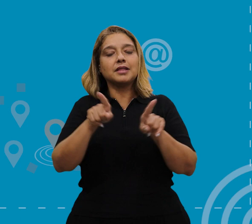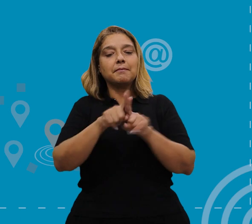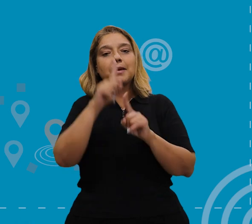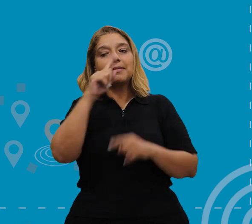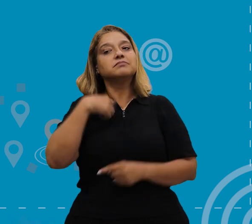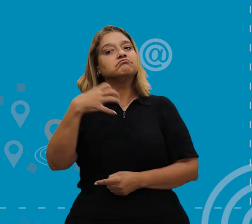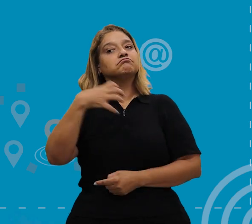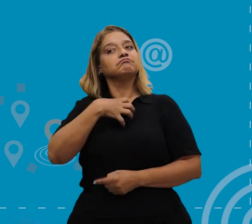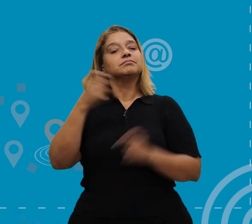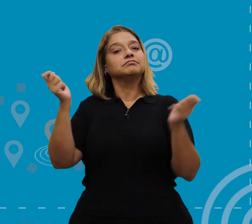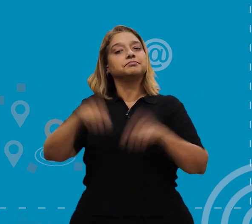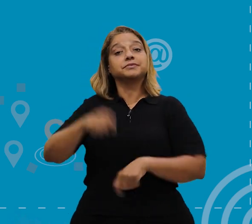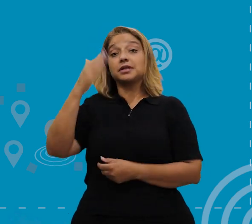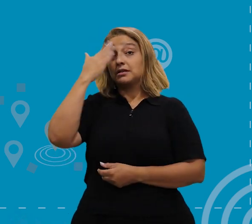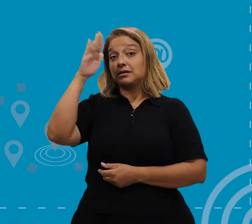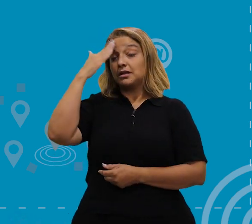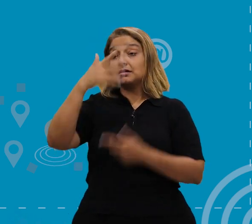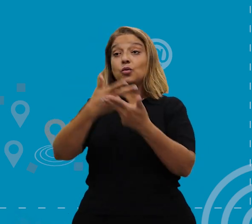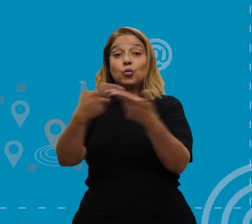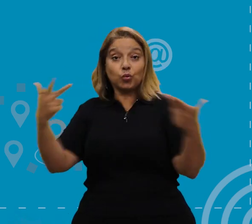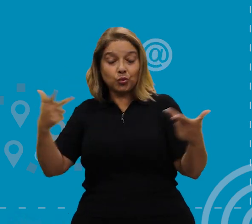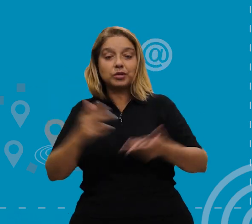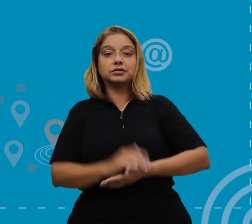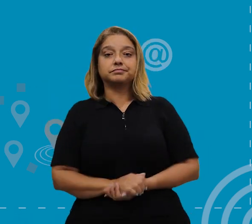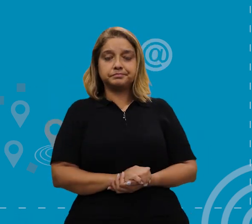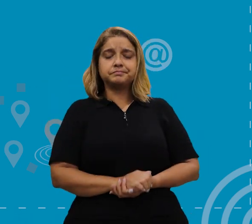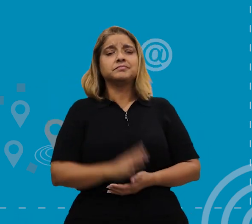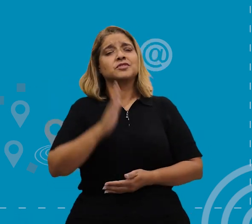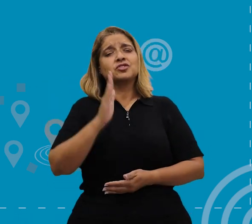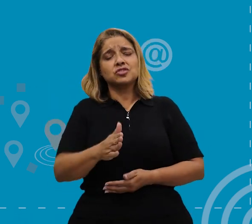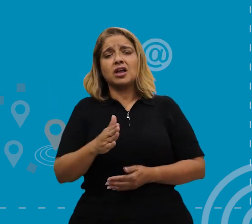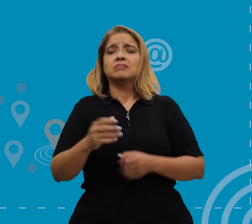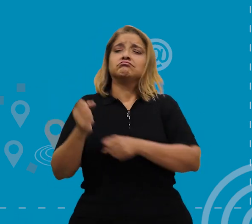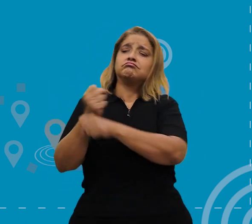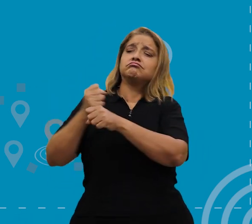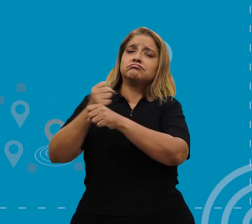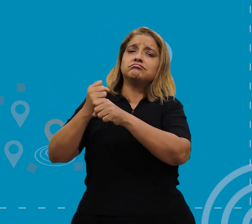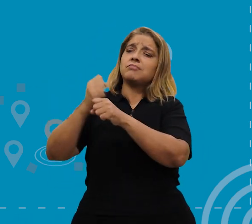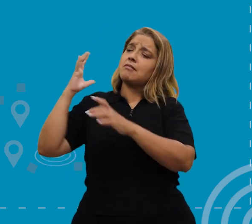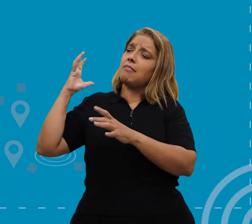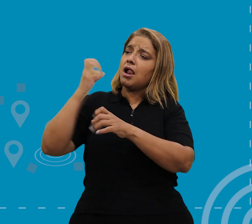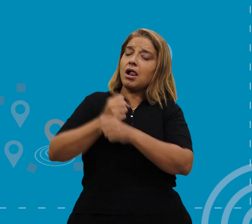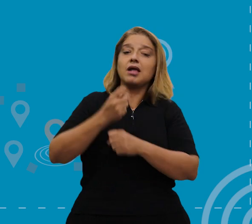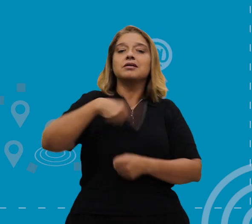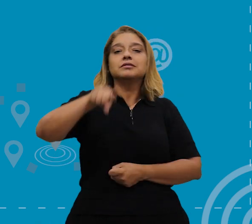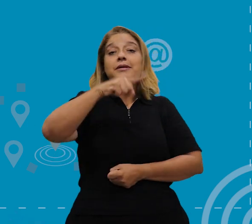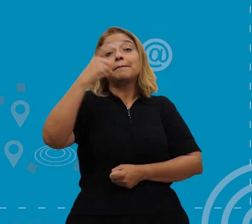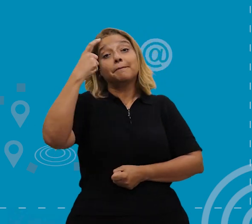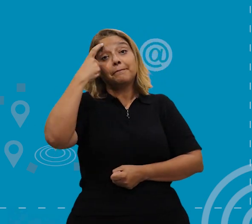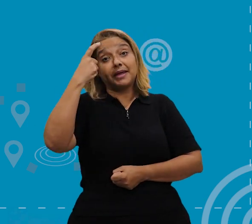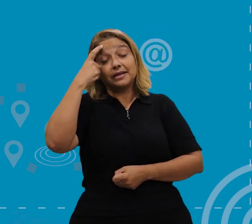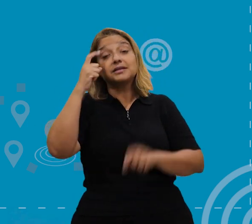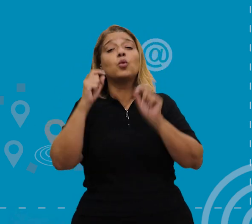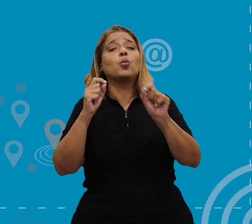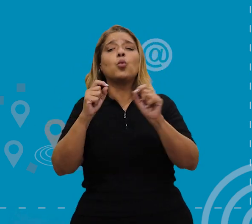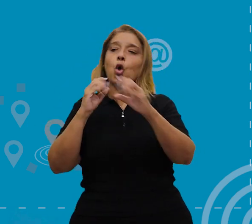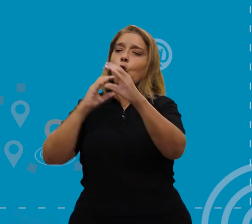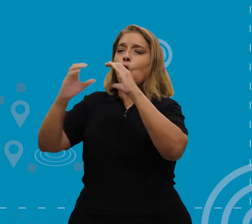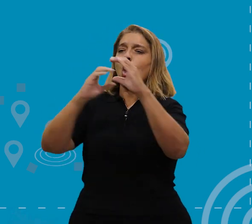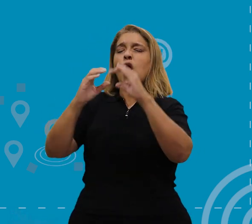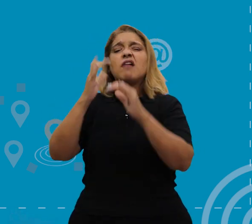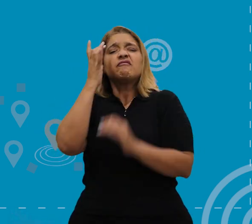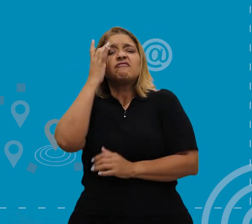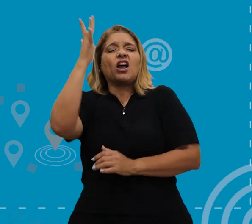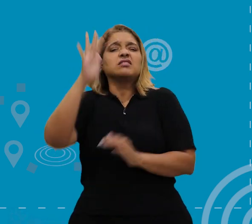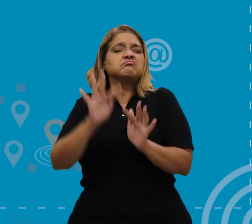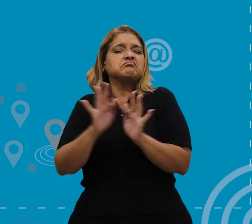fazer entender. Por muito tempo, acreditamos que nos comunicar era um processo simples,